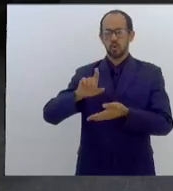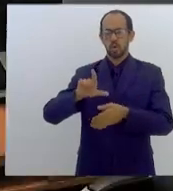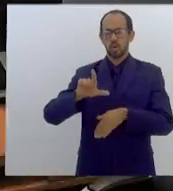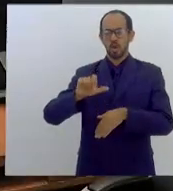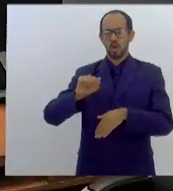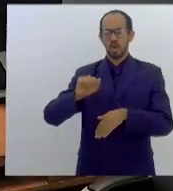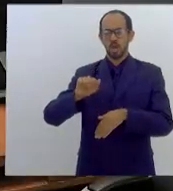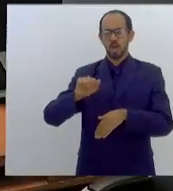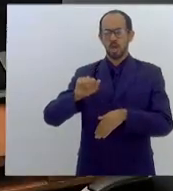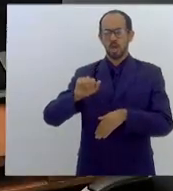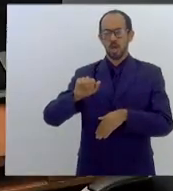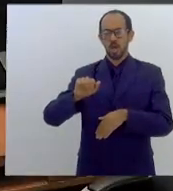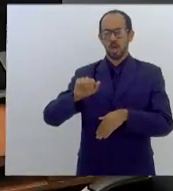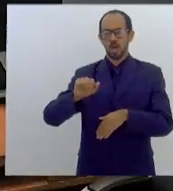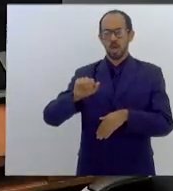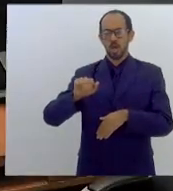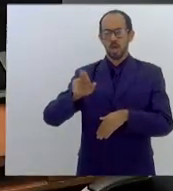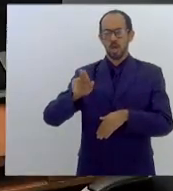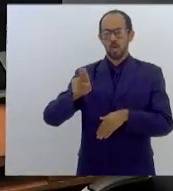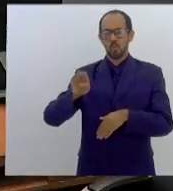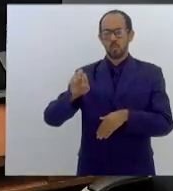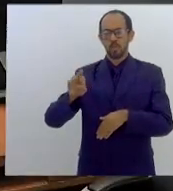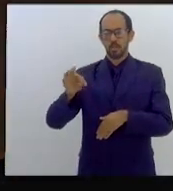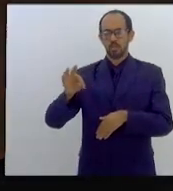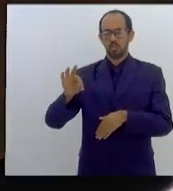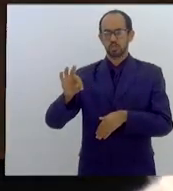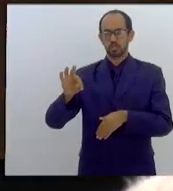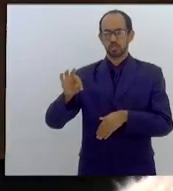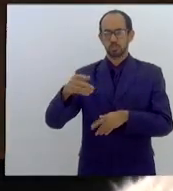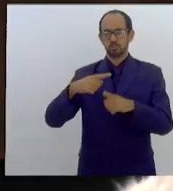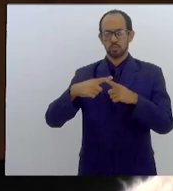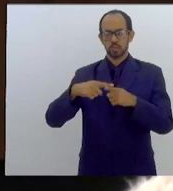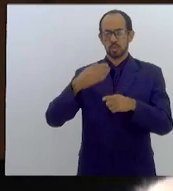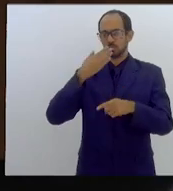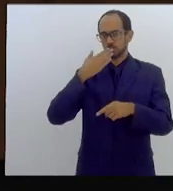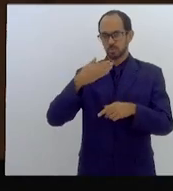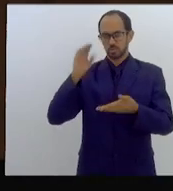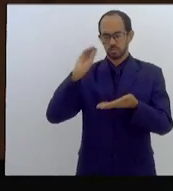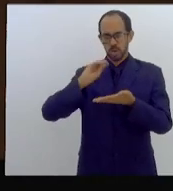eu tinha pedido, senhor presidente, para incluir no PPA